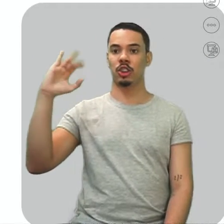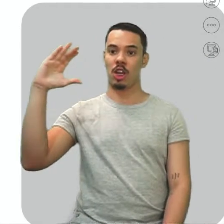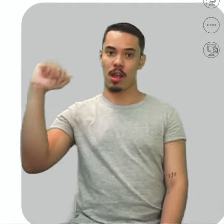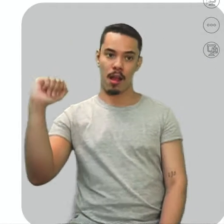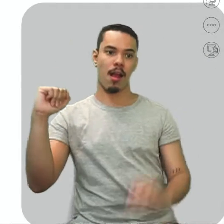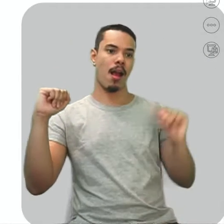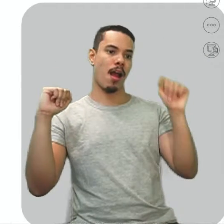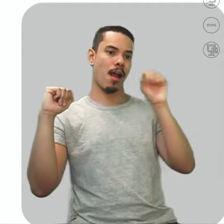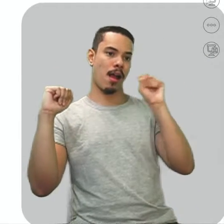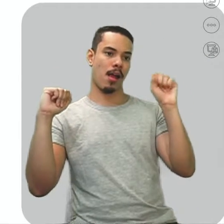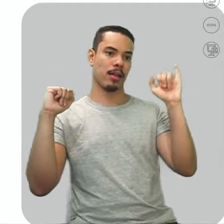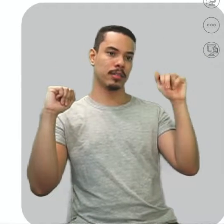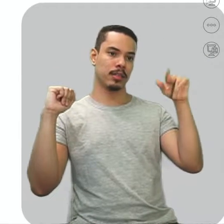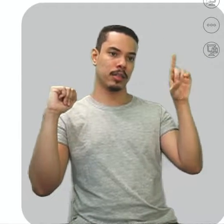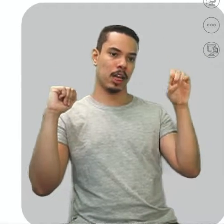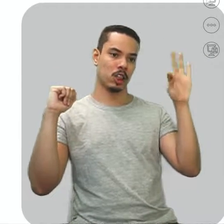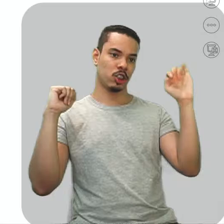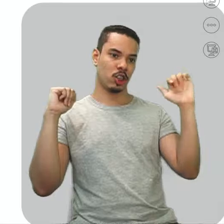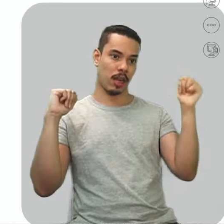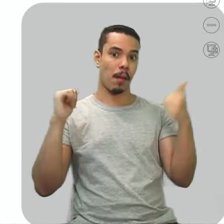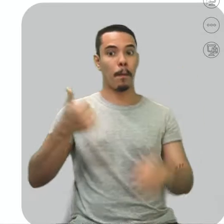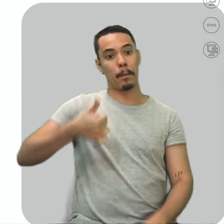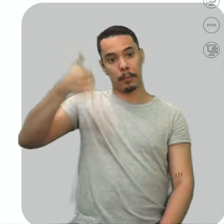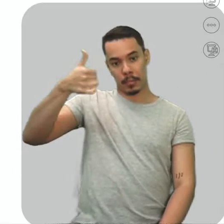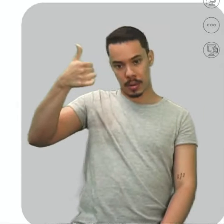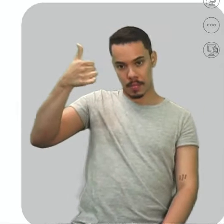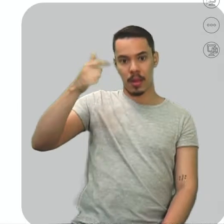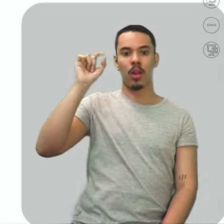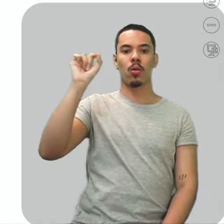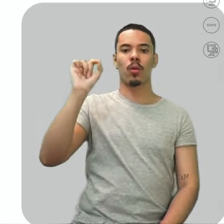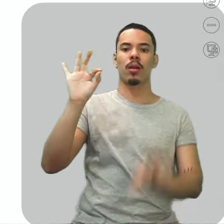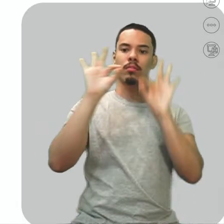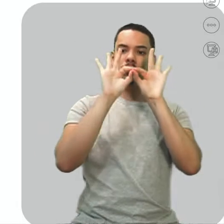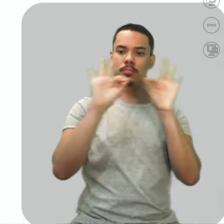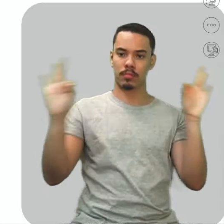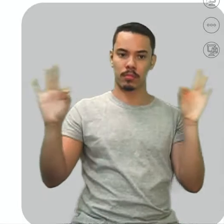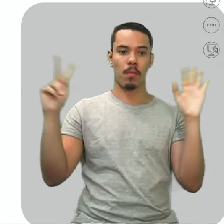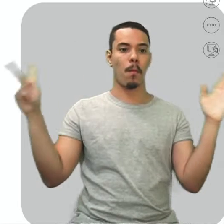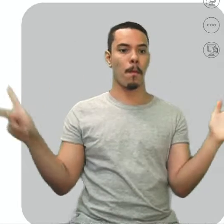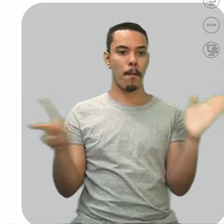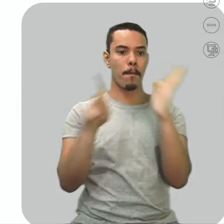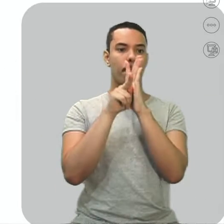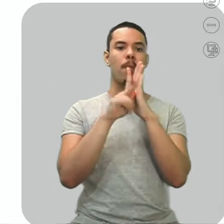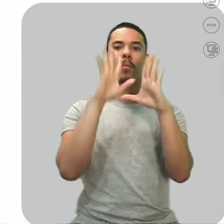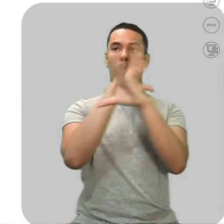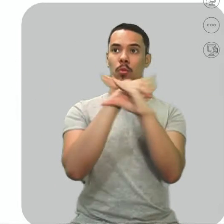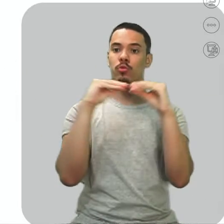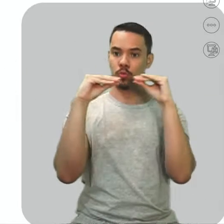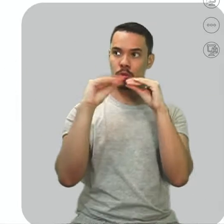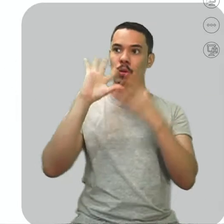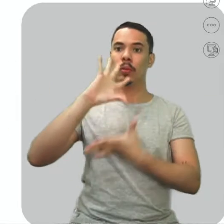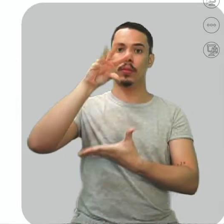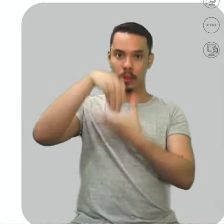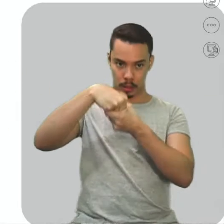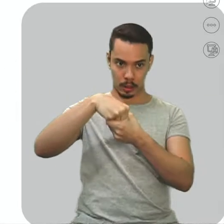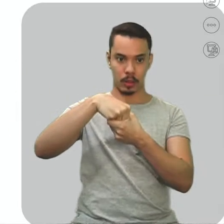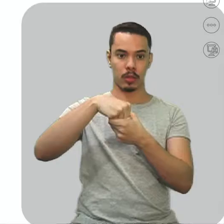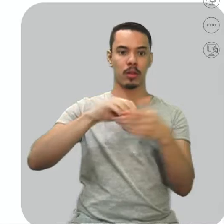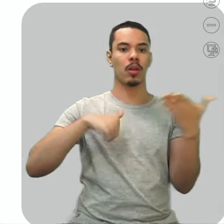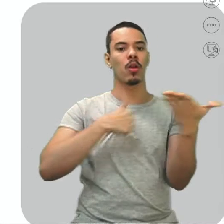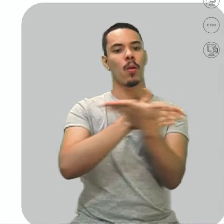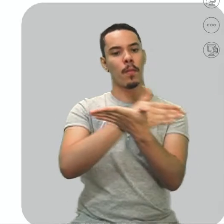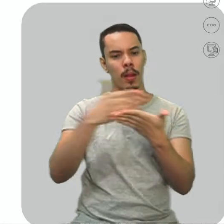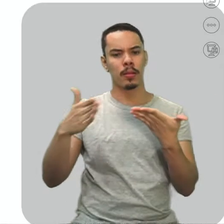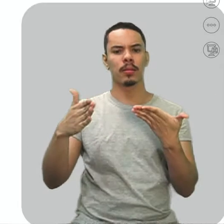então aqui quando que é sintética são as orações condenado introduzidas por conjunção né Aí eu começo aqui